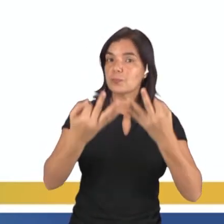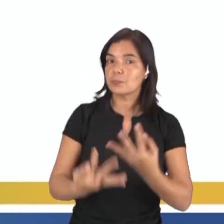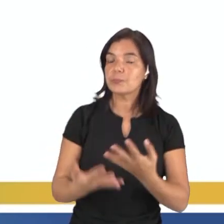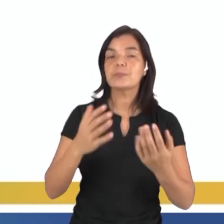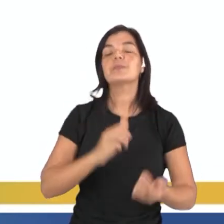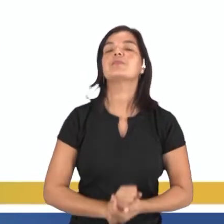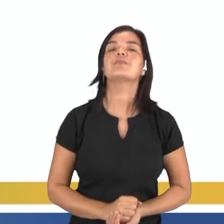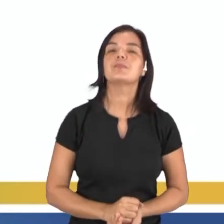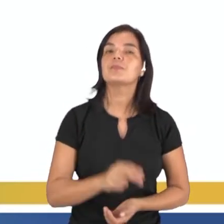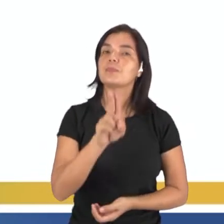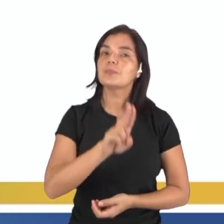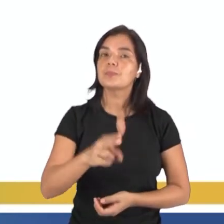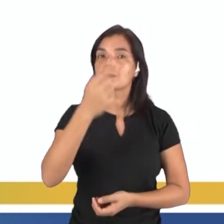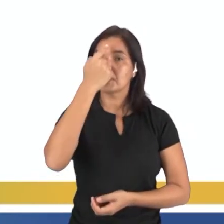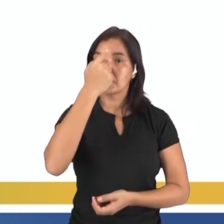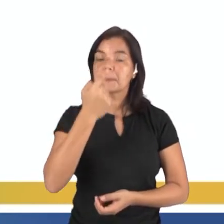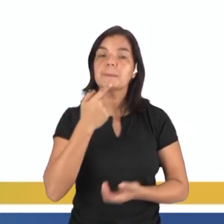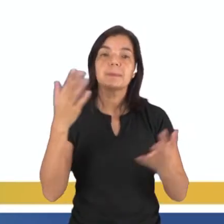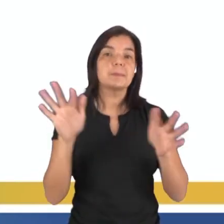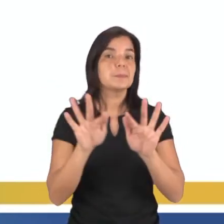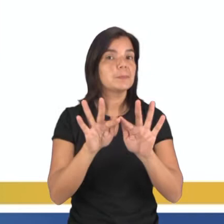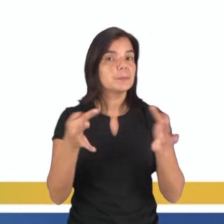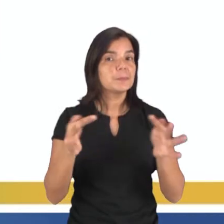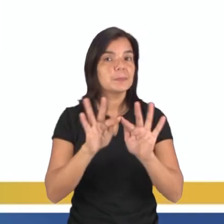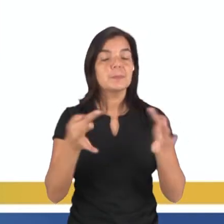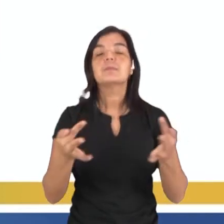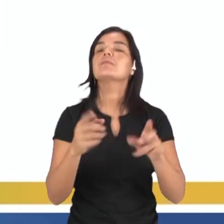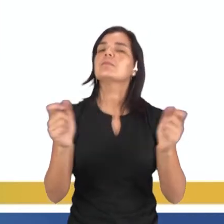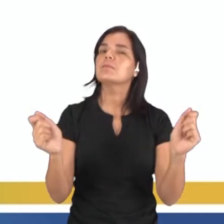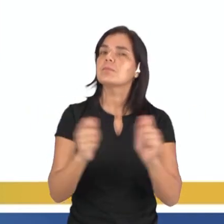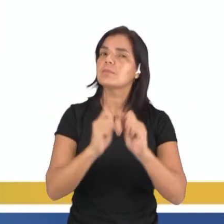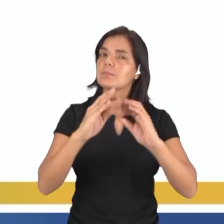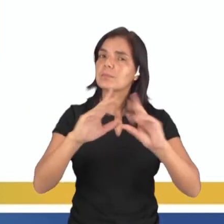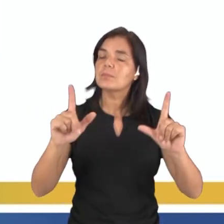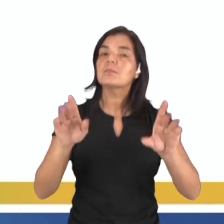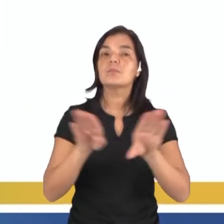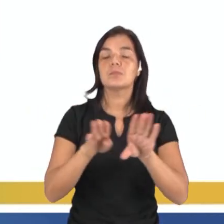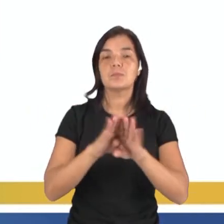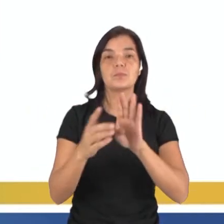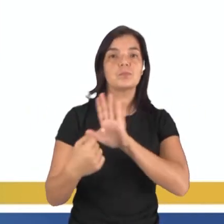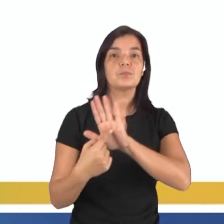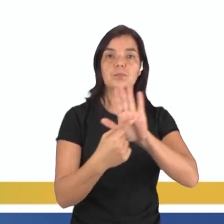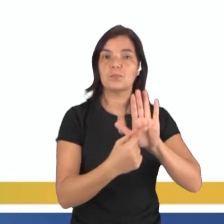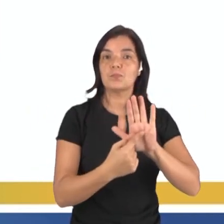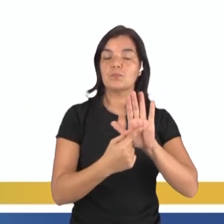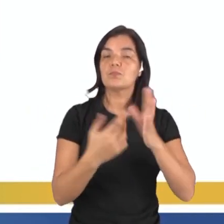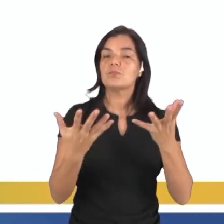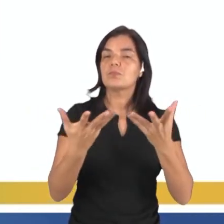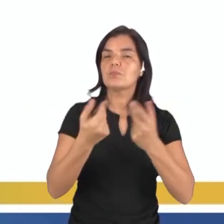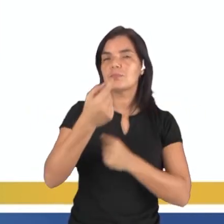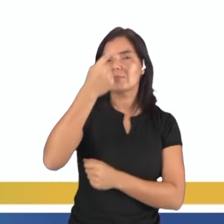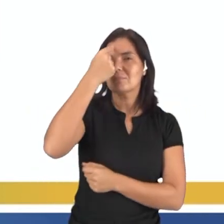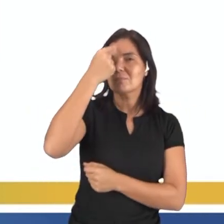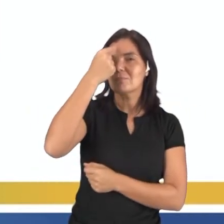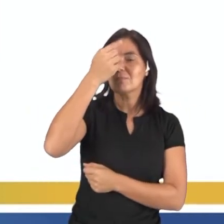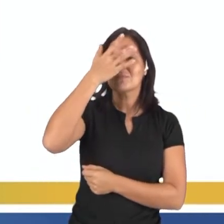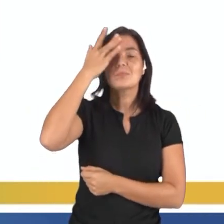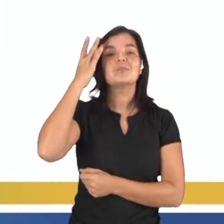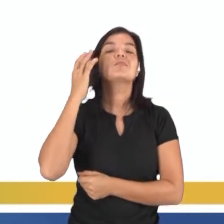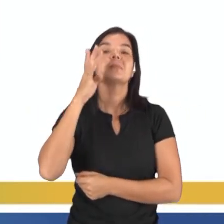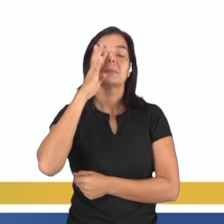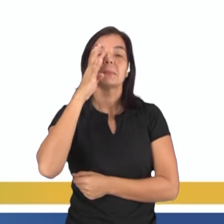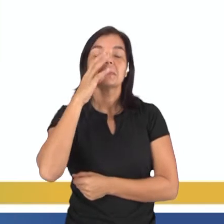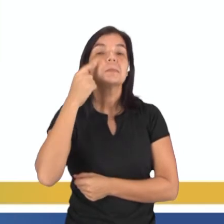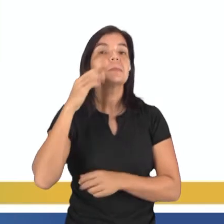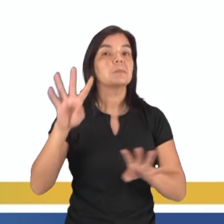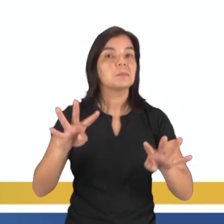falando. Use imagens simples, incisas, pois elas fazem a fala do apresentador ressoar na mente do público, sem